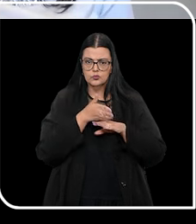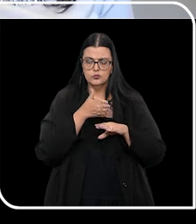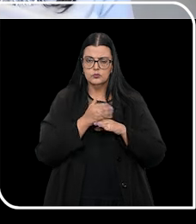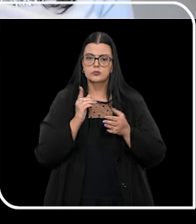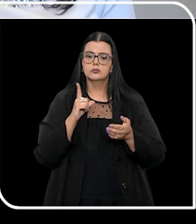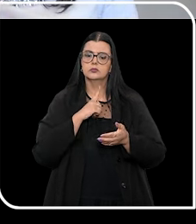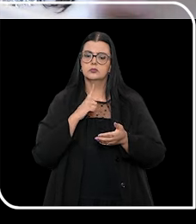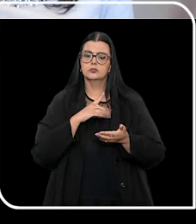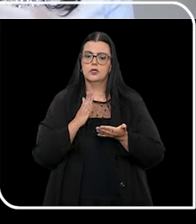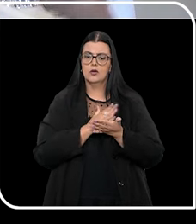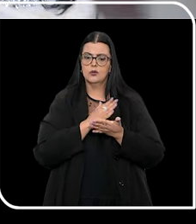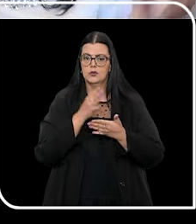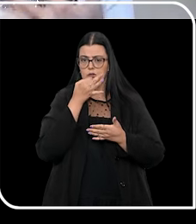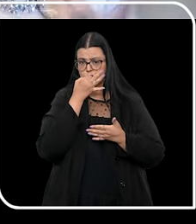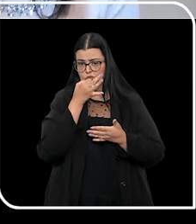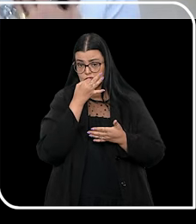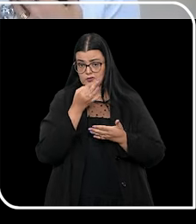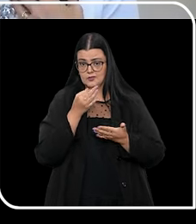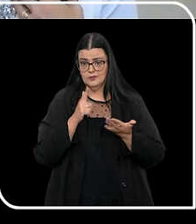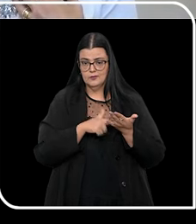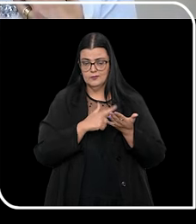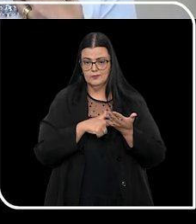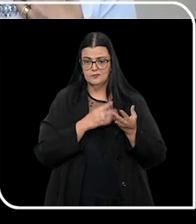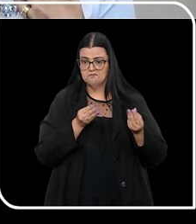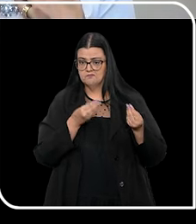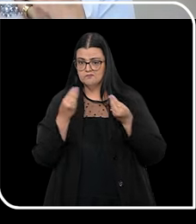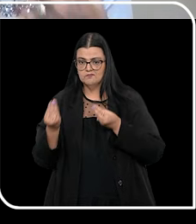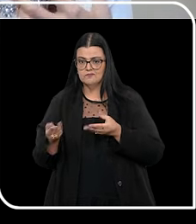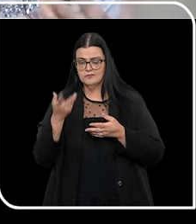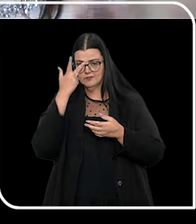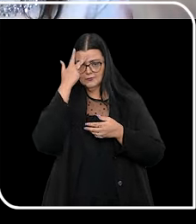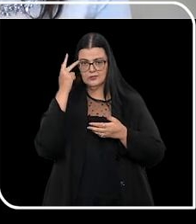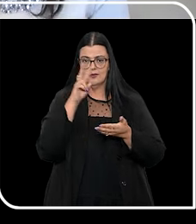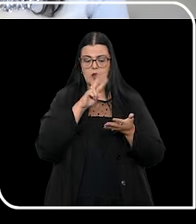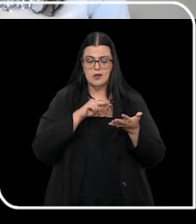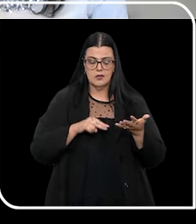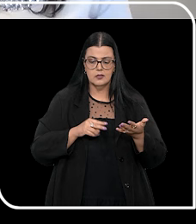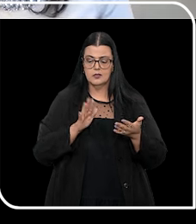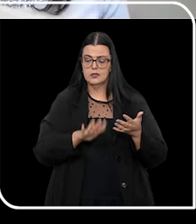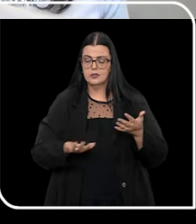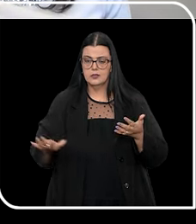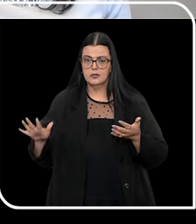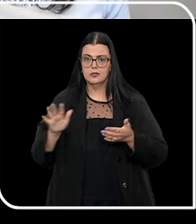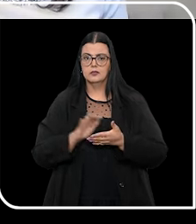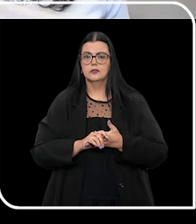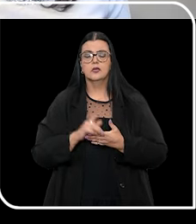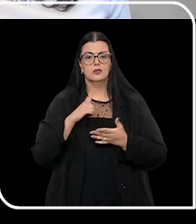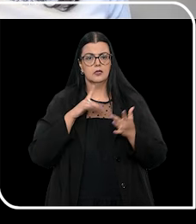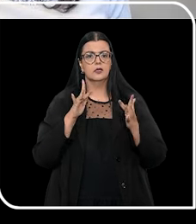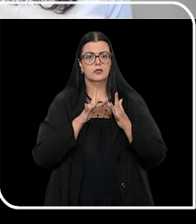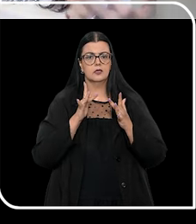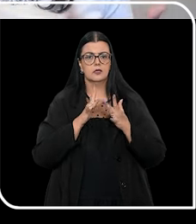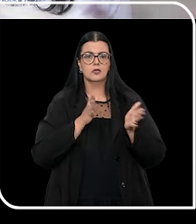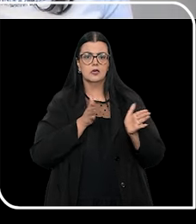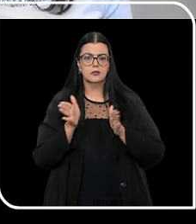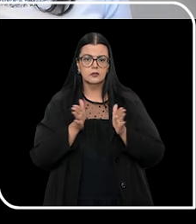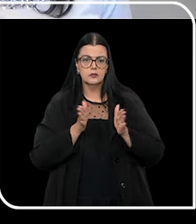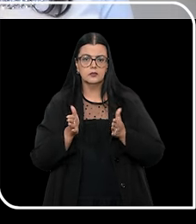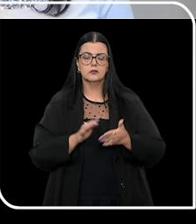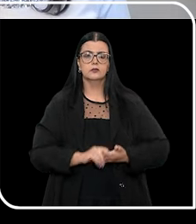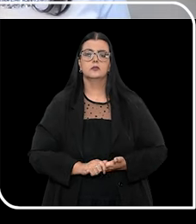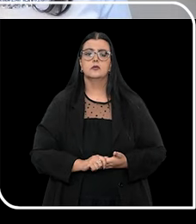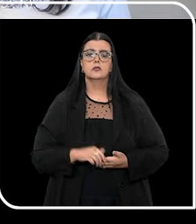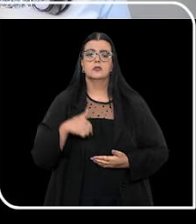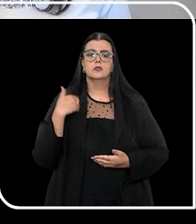todos os lugares né então eu trouxe aqui algumas sugestões eu mando os livros na escola e eu eu acredito que esteja todo mundo lendo então todas as crianças tão tendo a